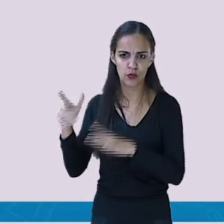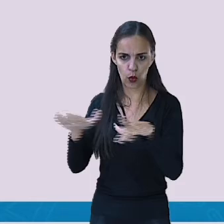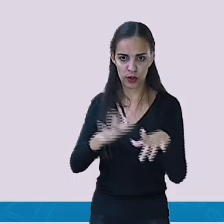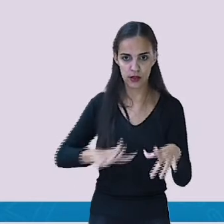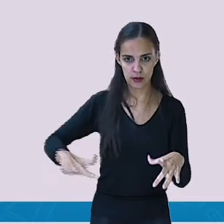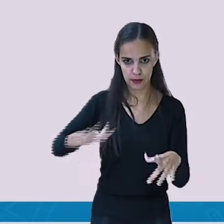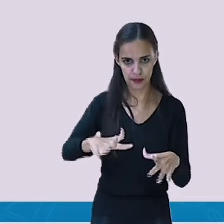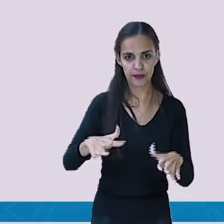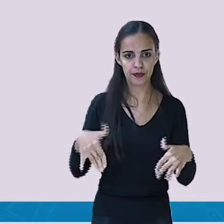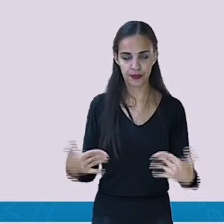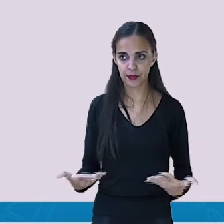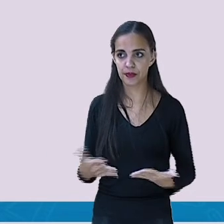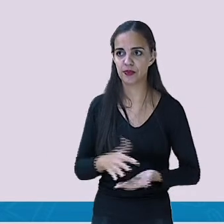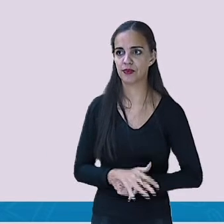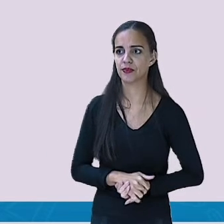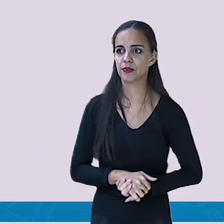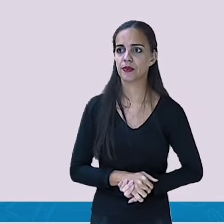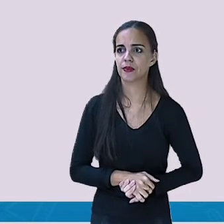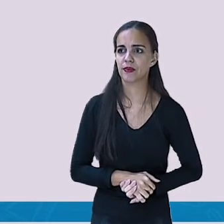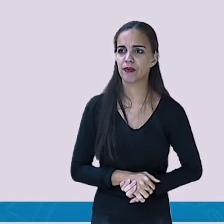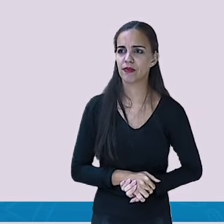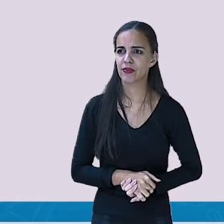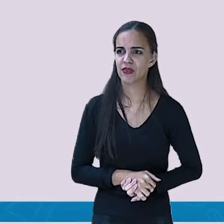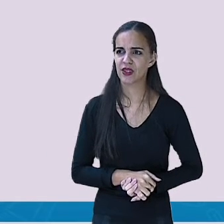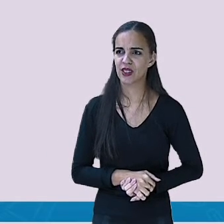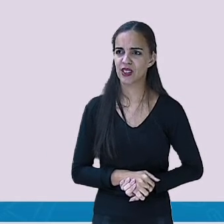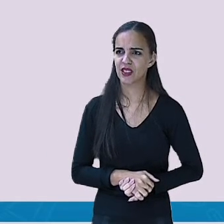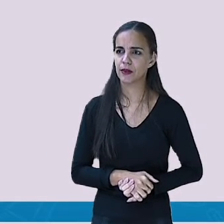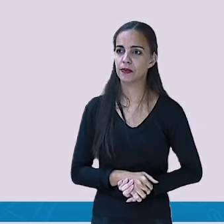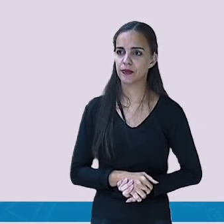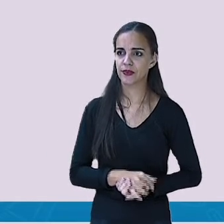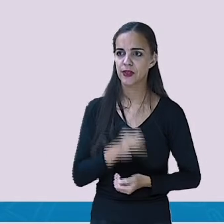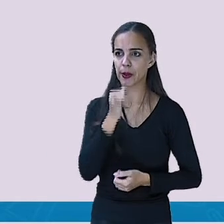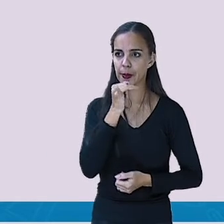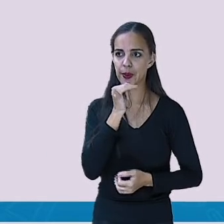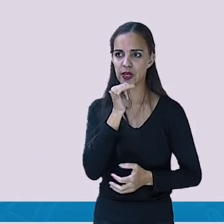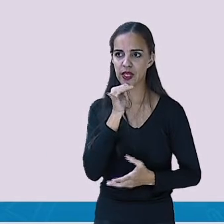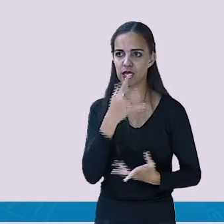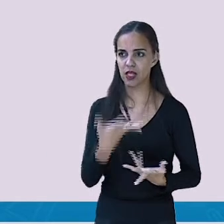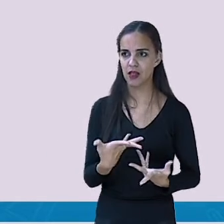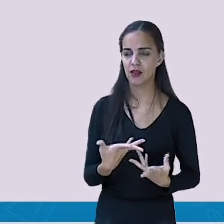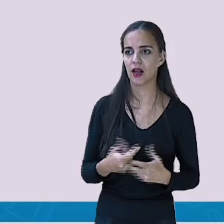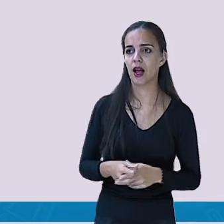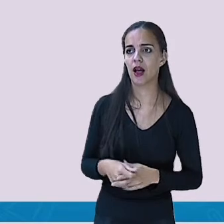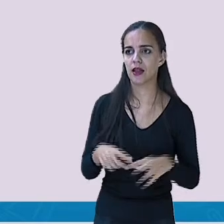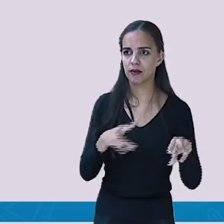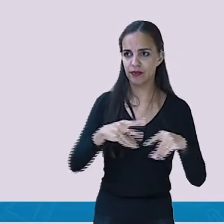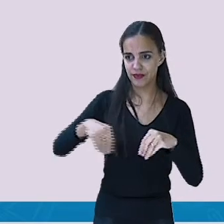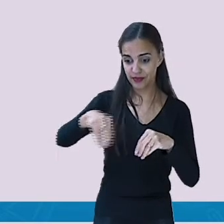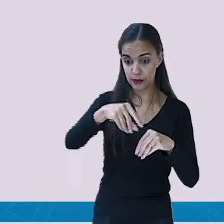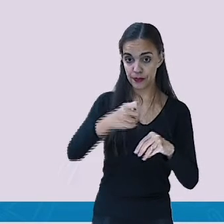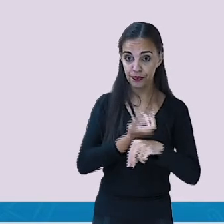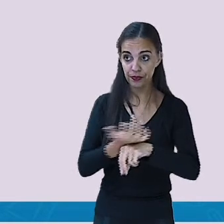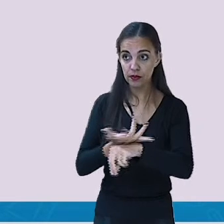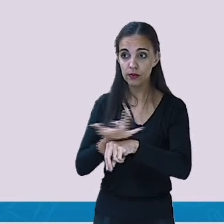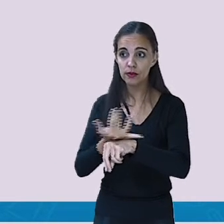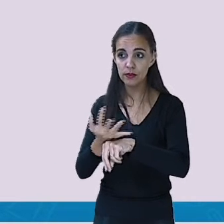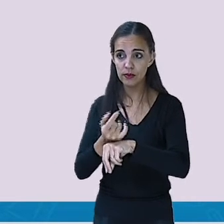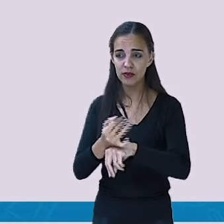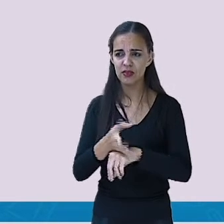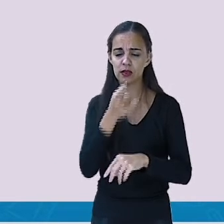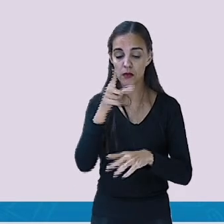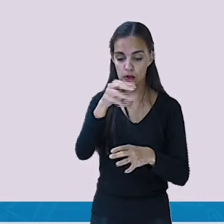vezes, quando eu estou lançando substâncias na vegetação que